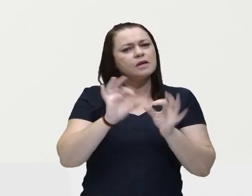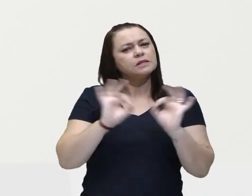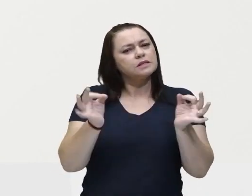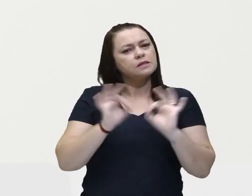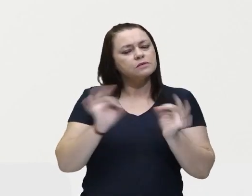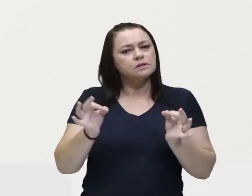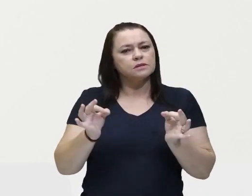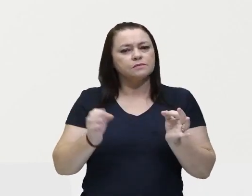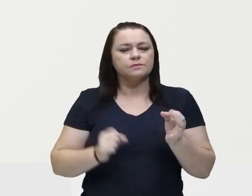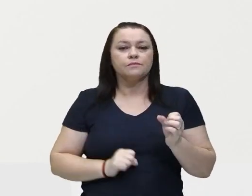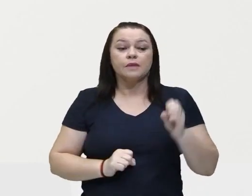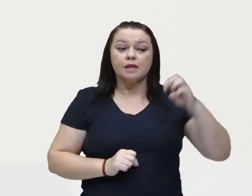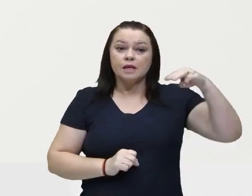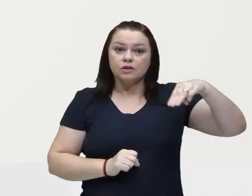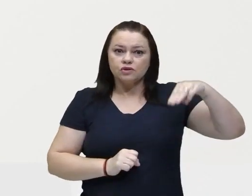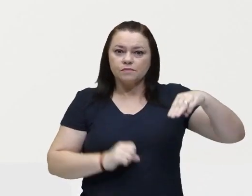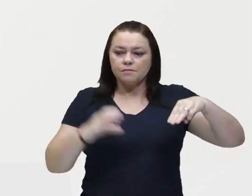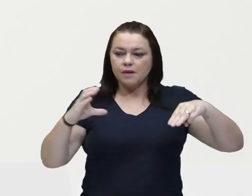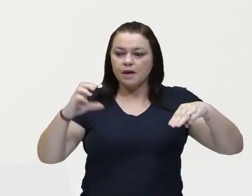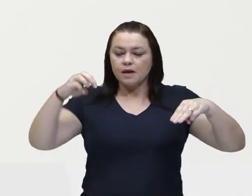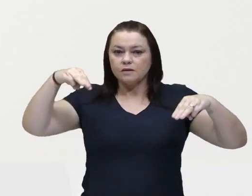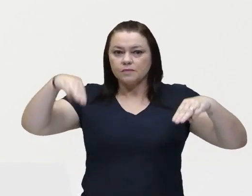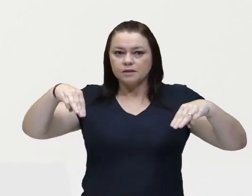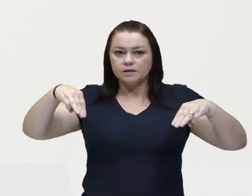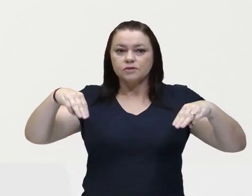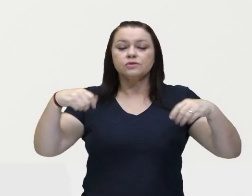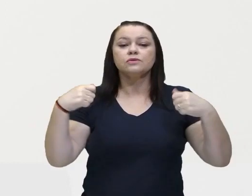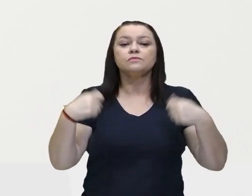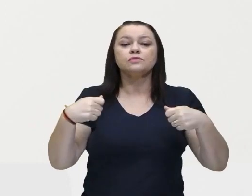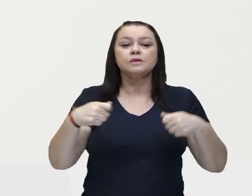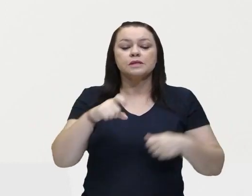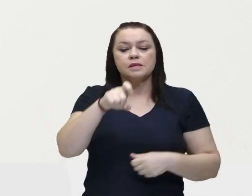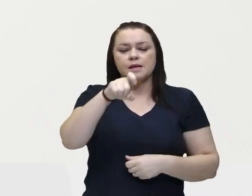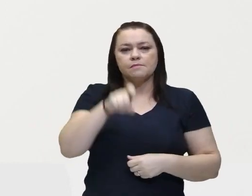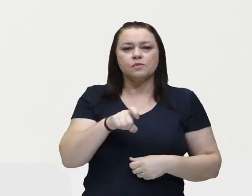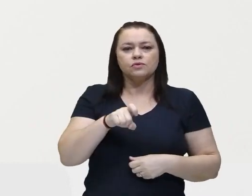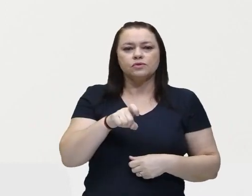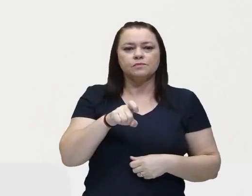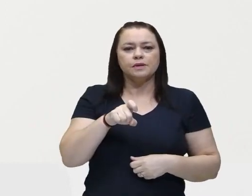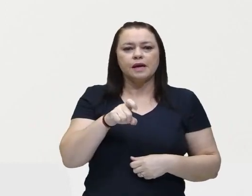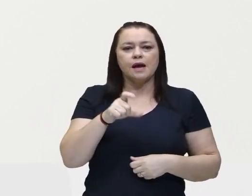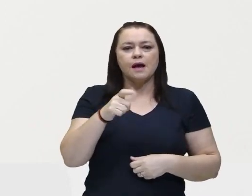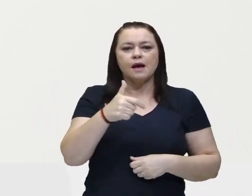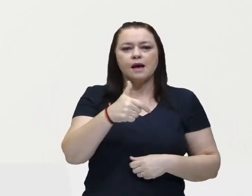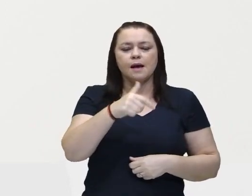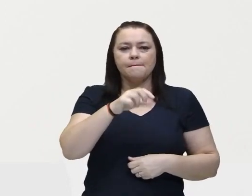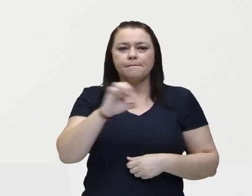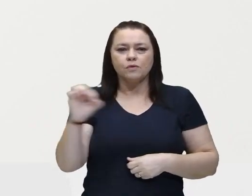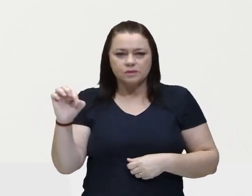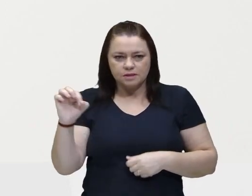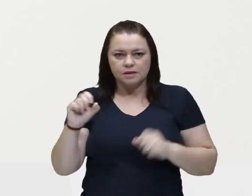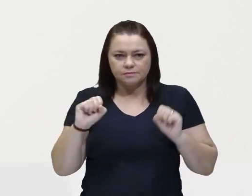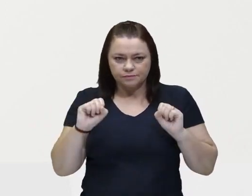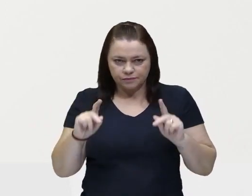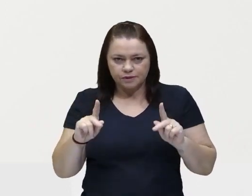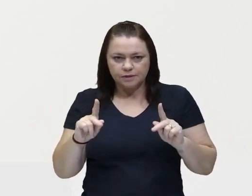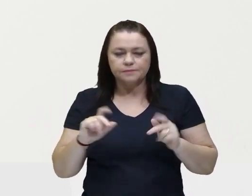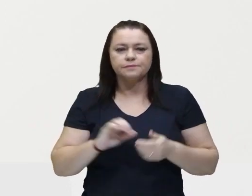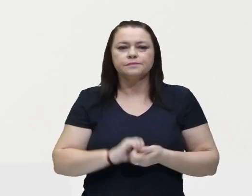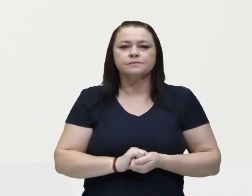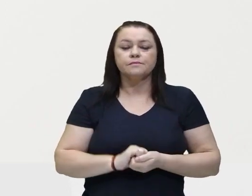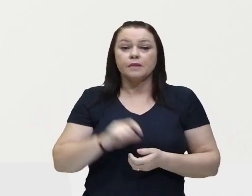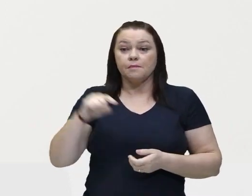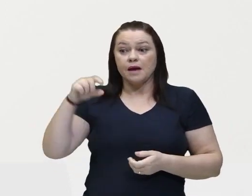para centímetro, você deve multiplicar por 100. Já de centímetro para metro, você